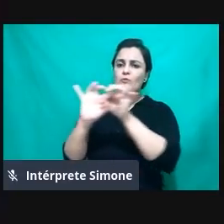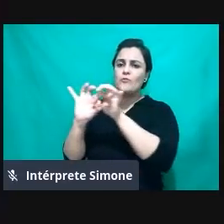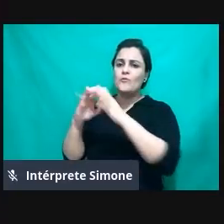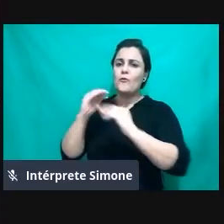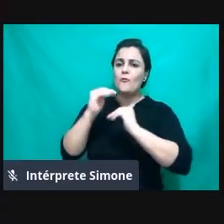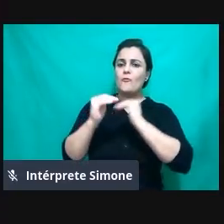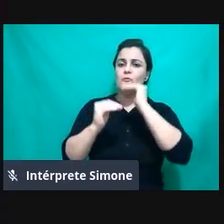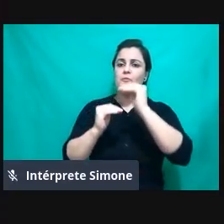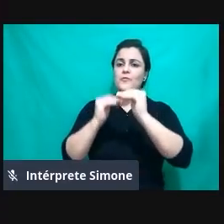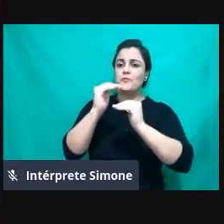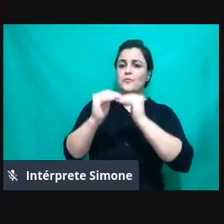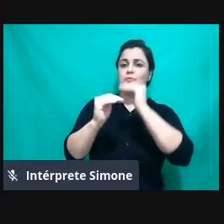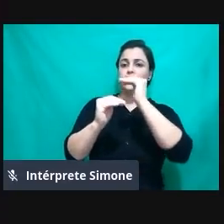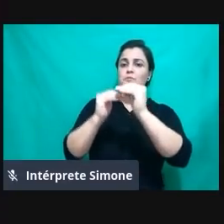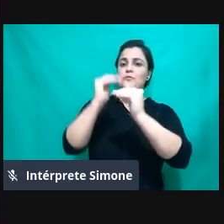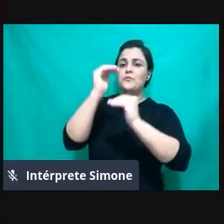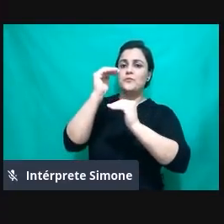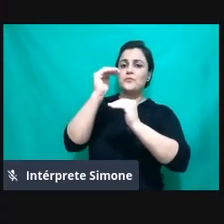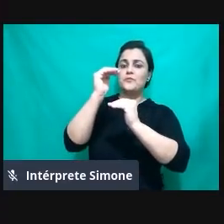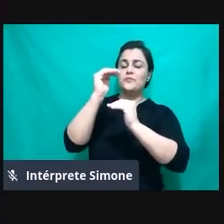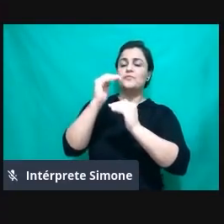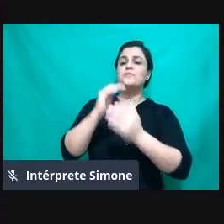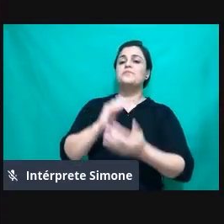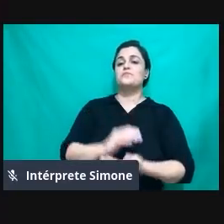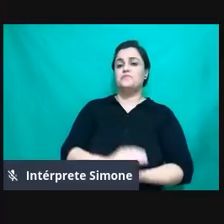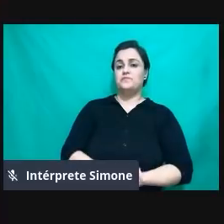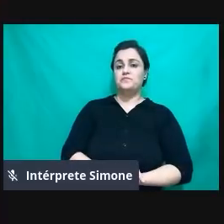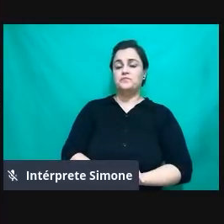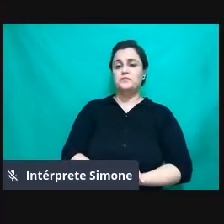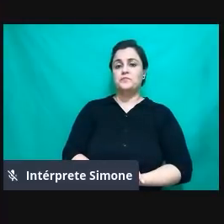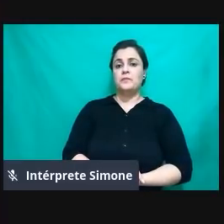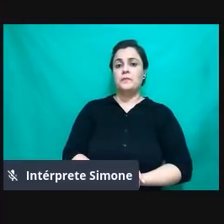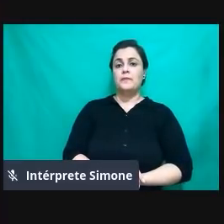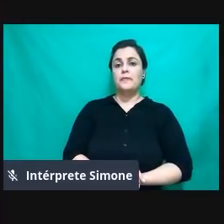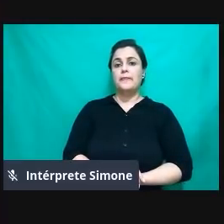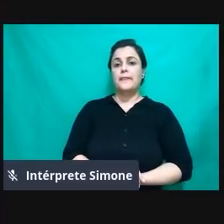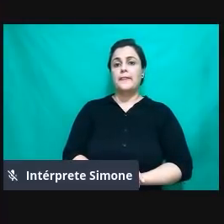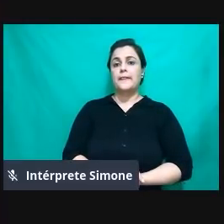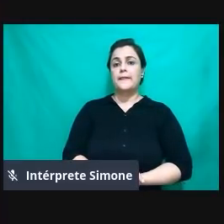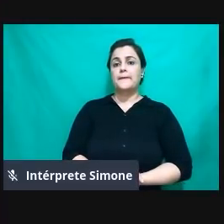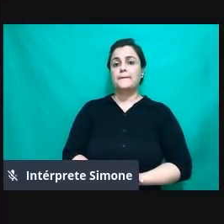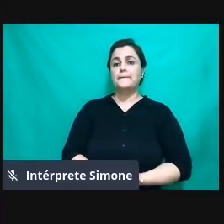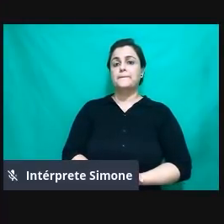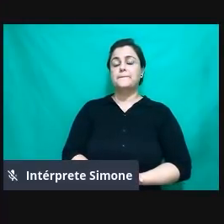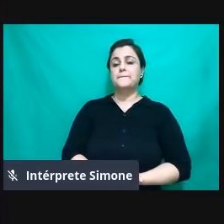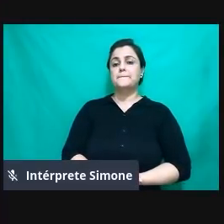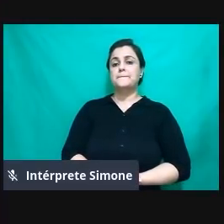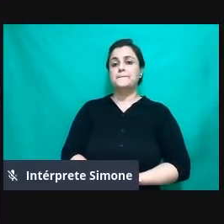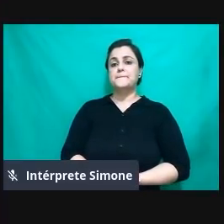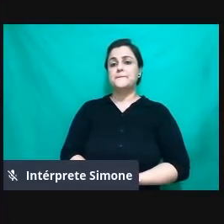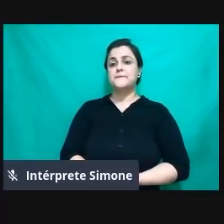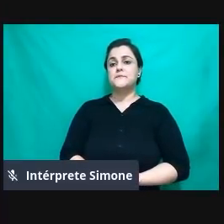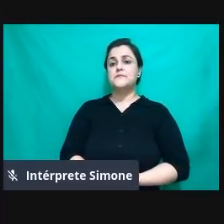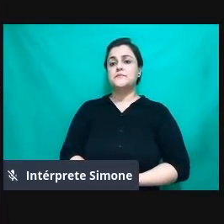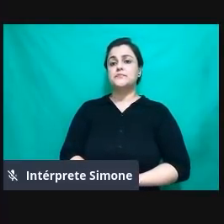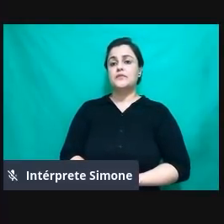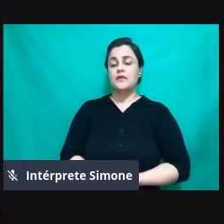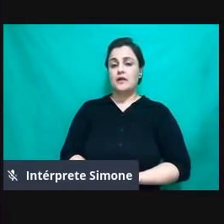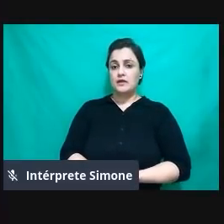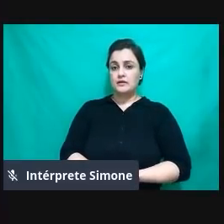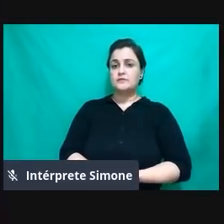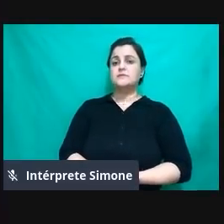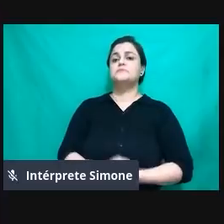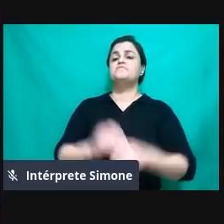progressão mais complexa com eles, tá? Eu acho que nós falamos sobre tudo